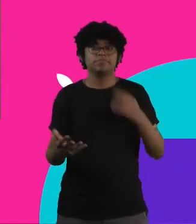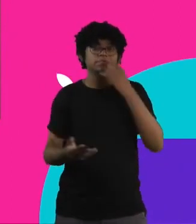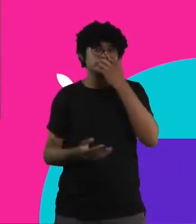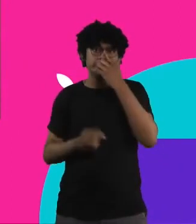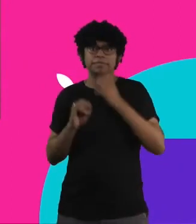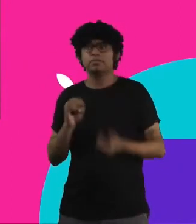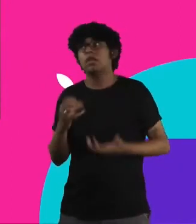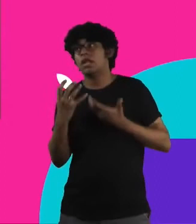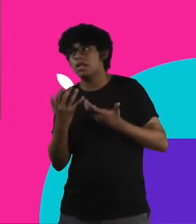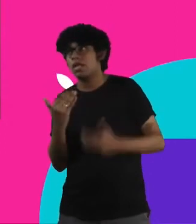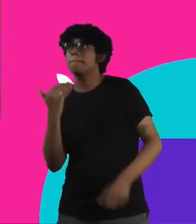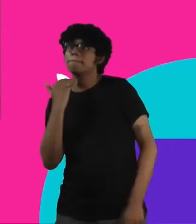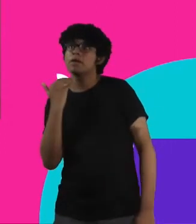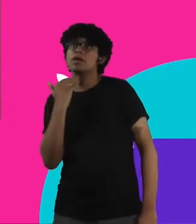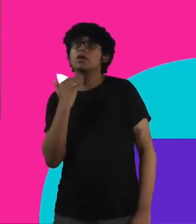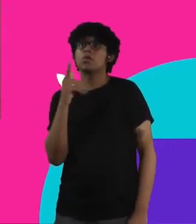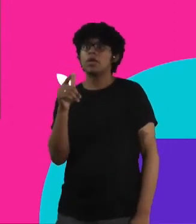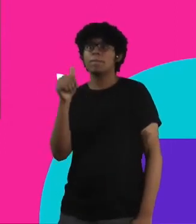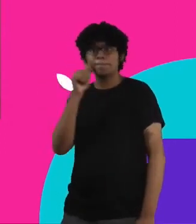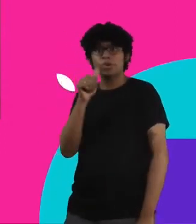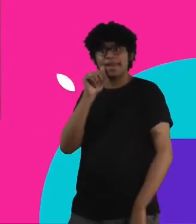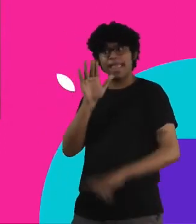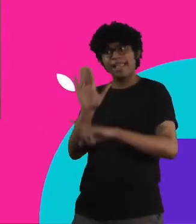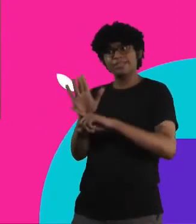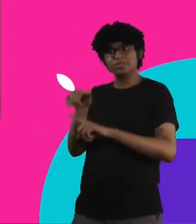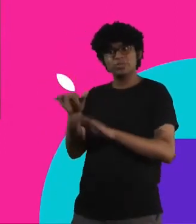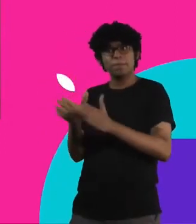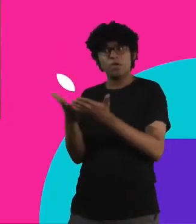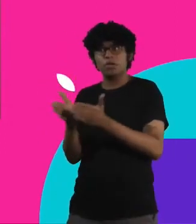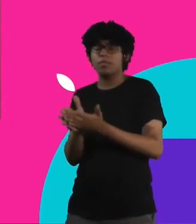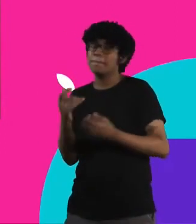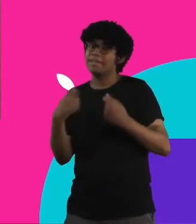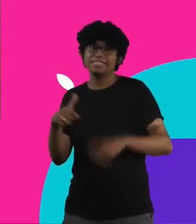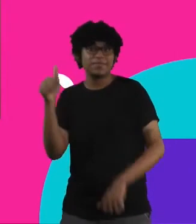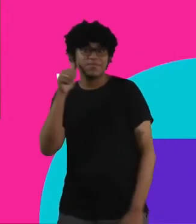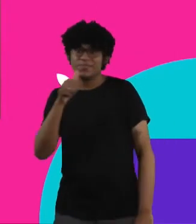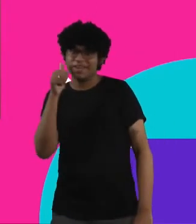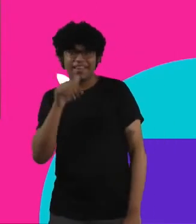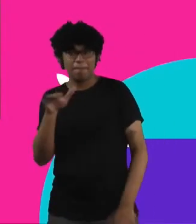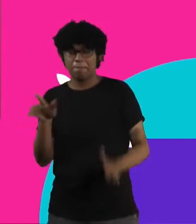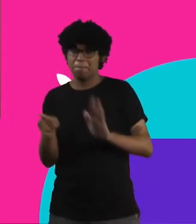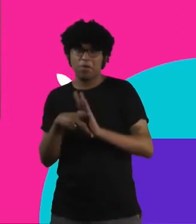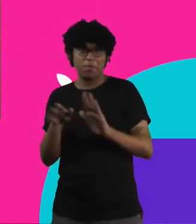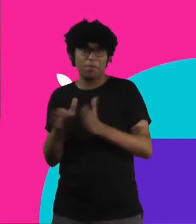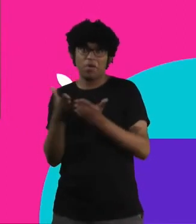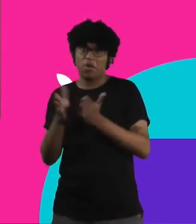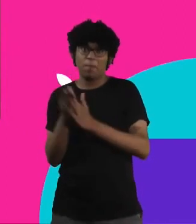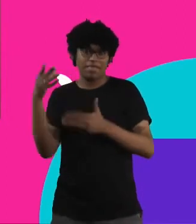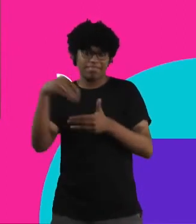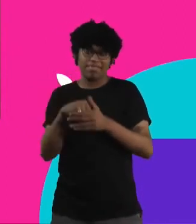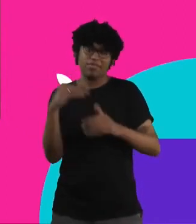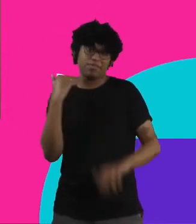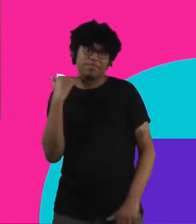um banco que contemple as mulheres na periferia, você precisa ter mulheres da periferia na sua área de produtos. Você precisa ter